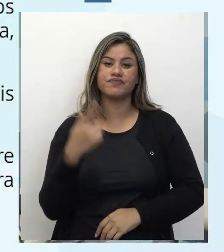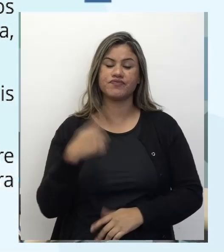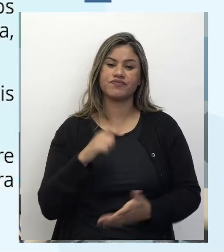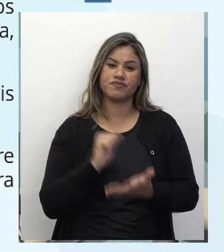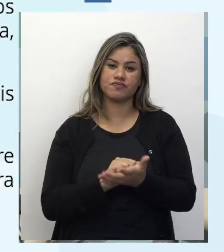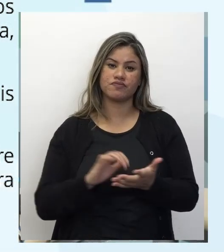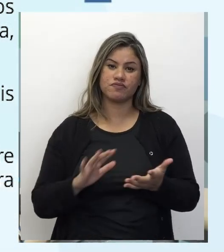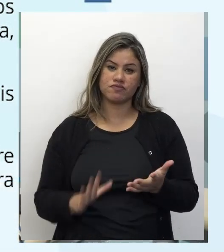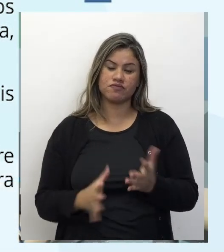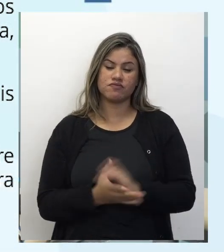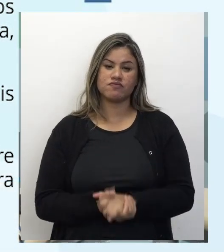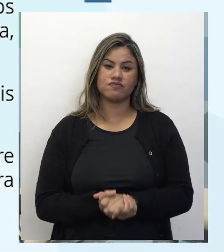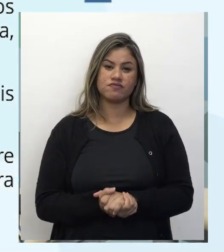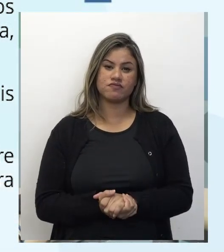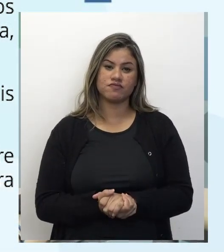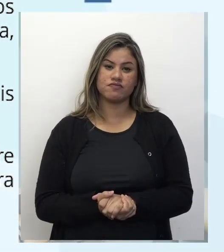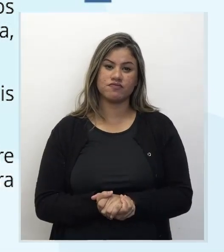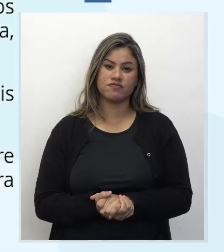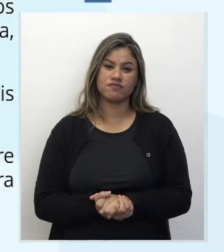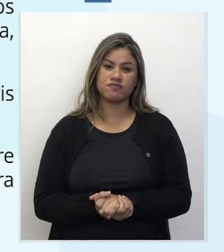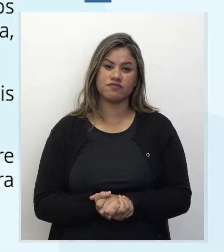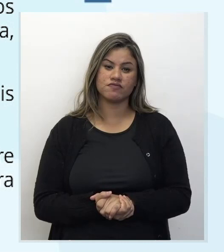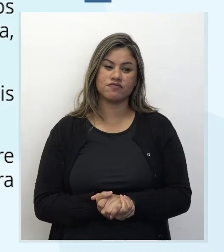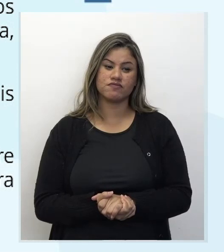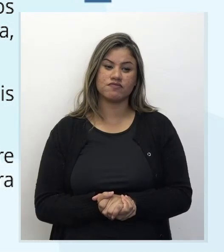agora, gente. Vai aparecer na tela.